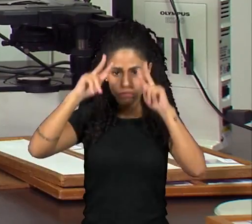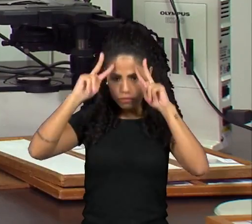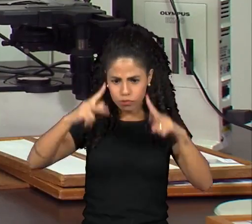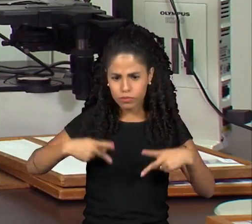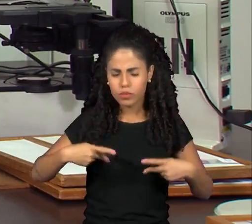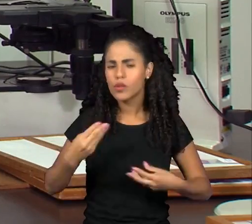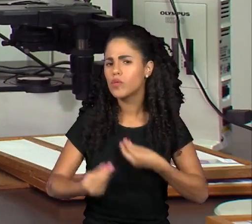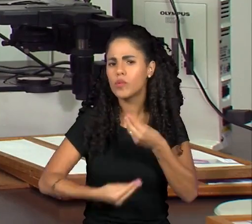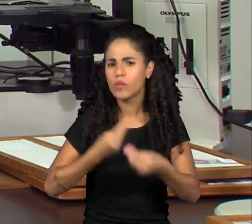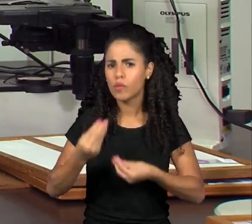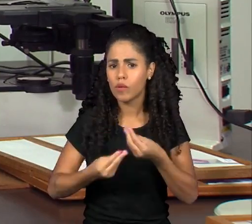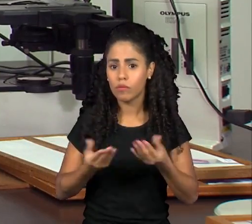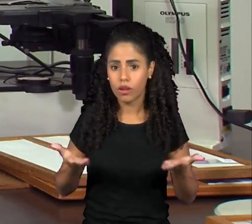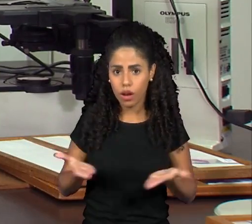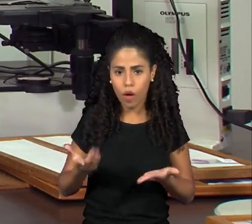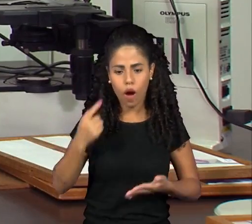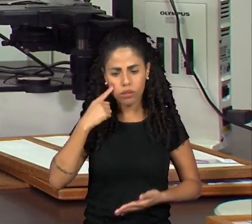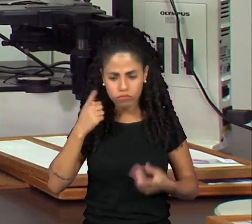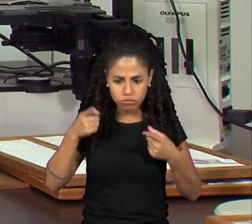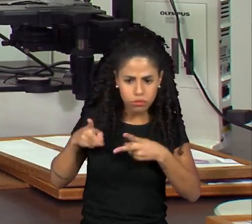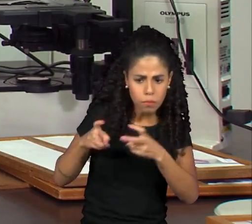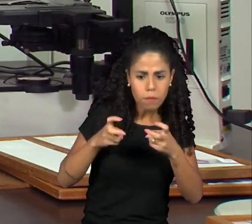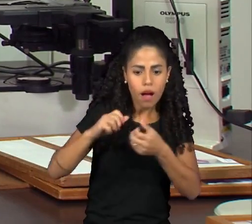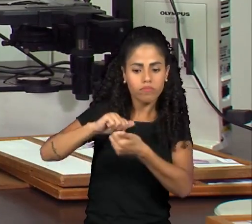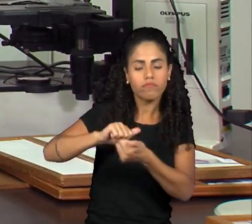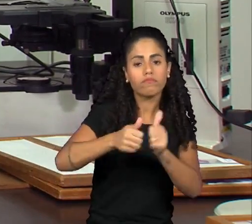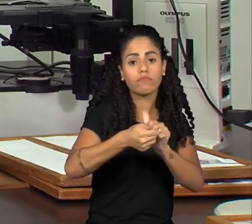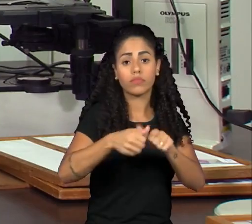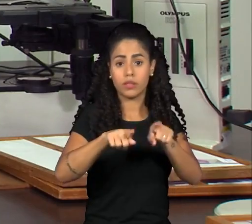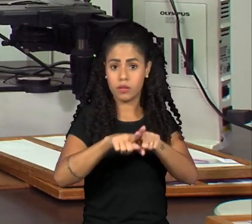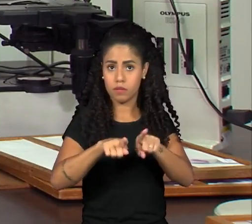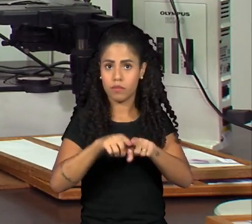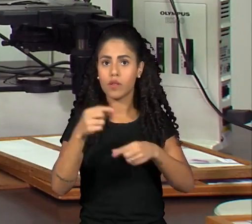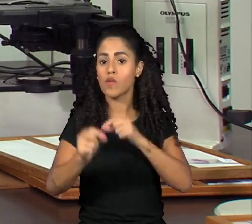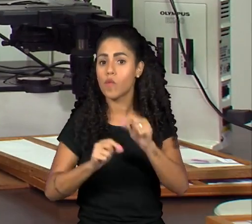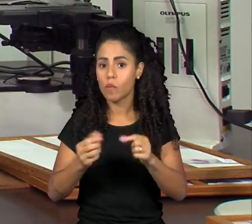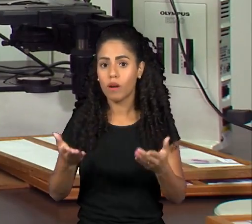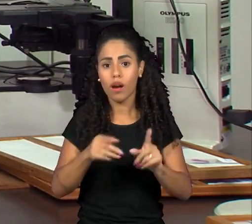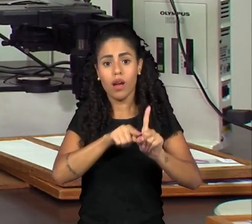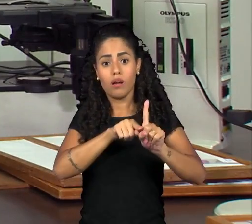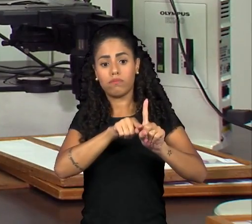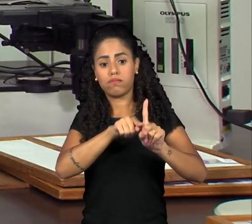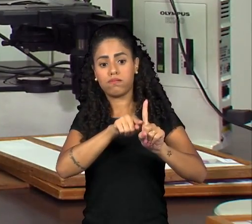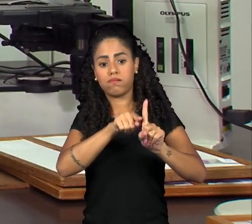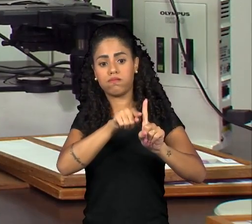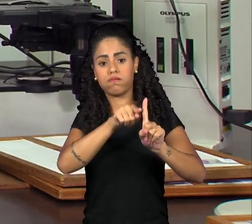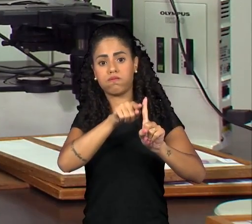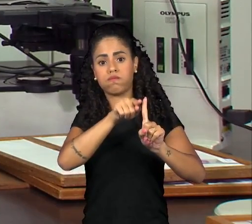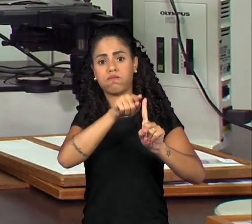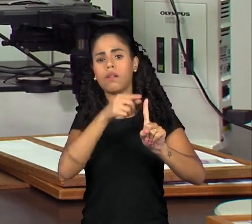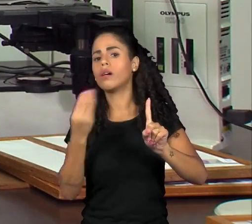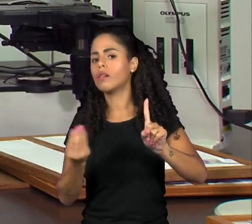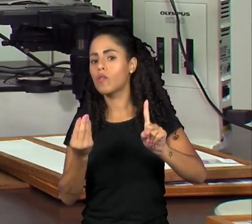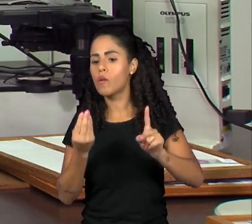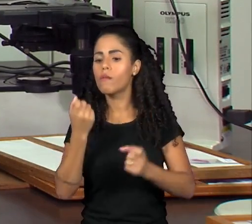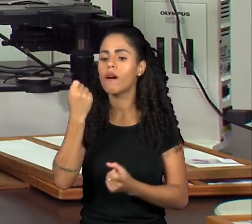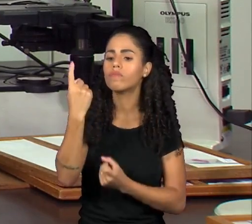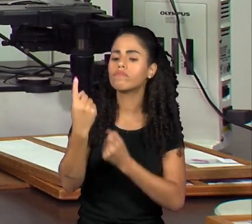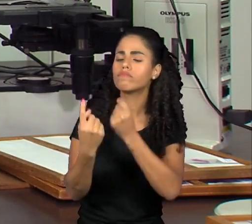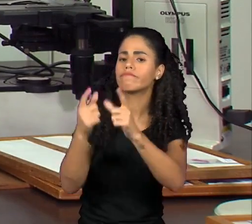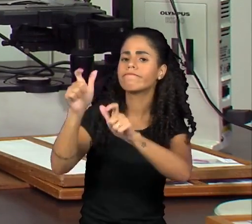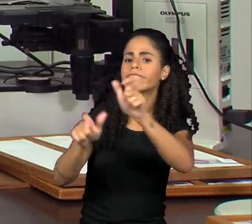determinar a nossa resposta ao mesmo agente, que no caso é a temperatura. Então, para alguns,